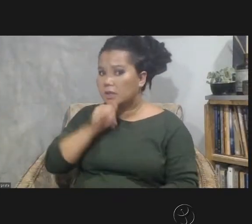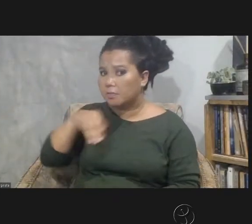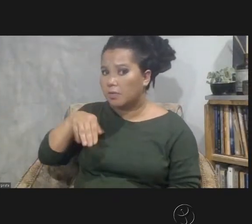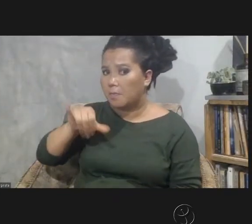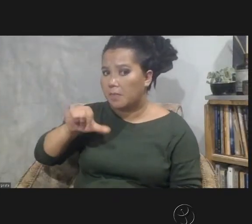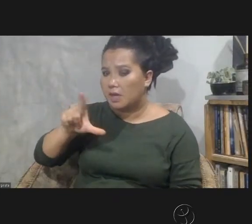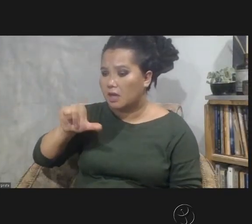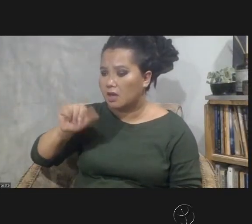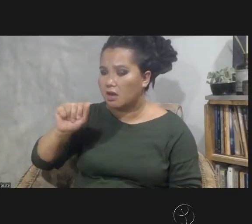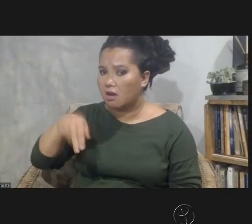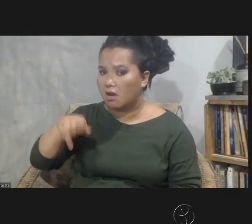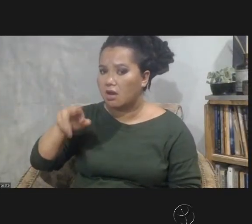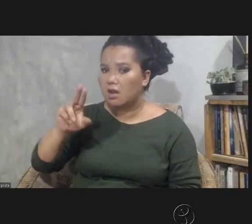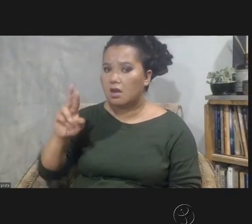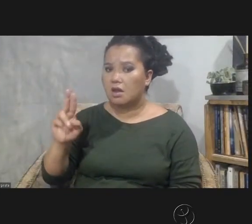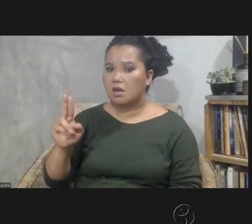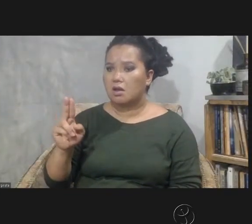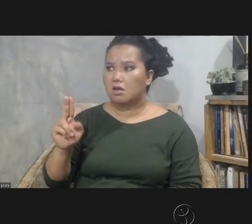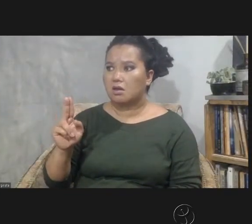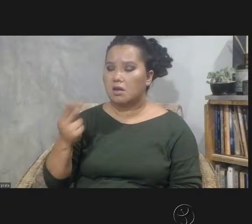grande liberal,